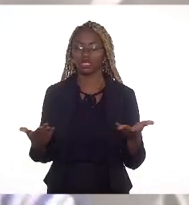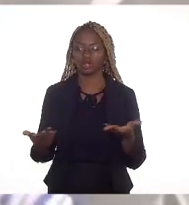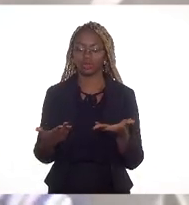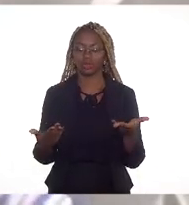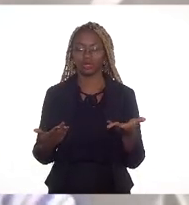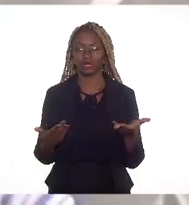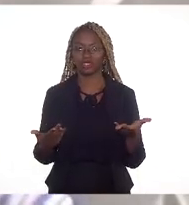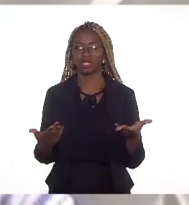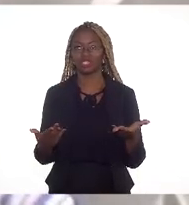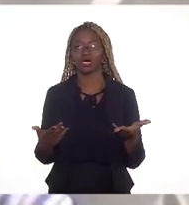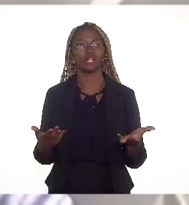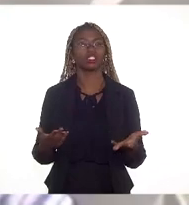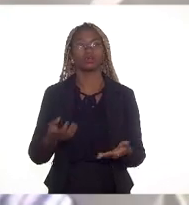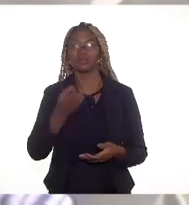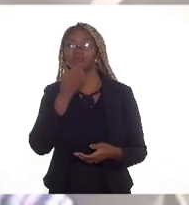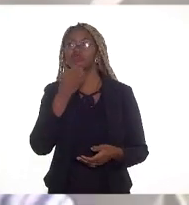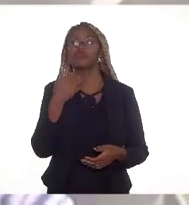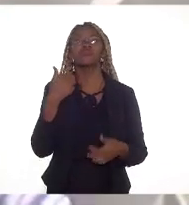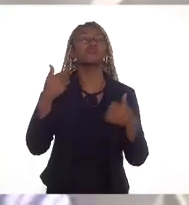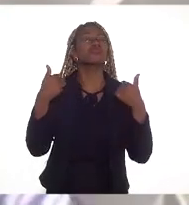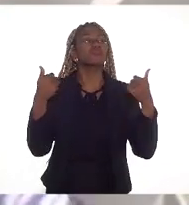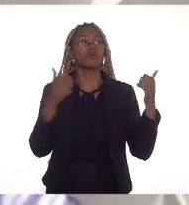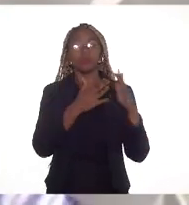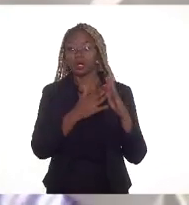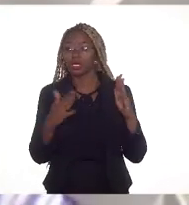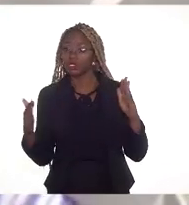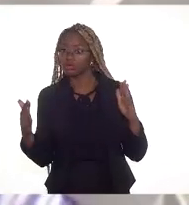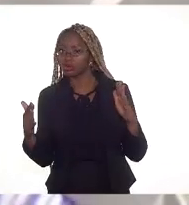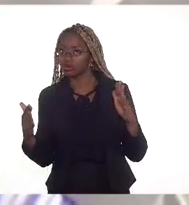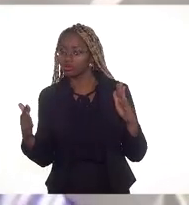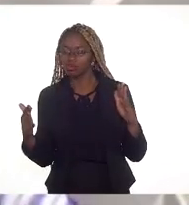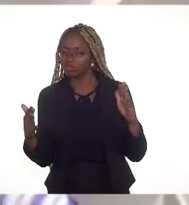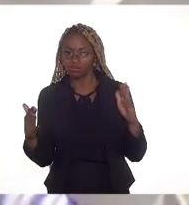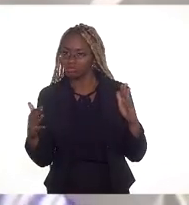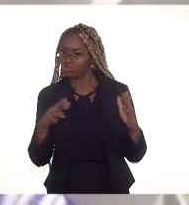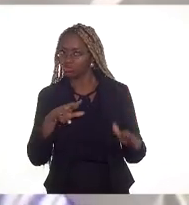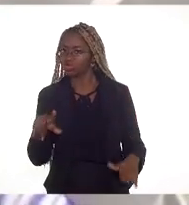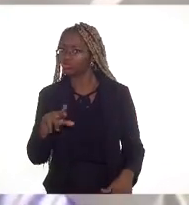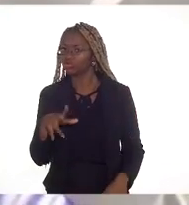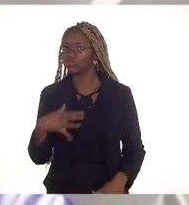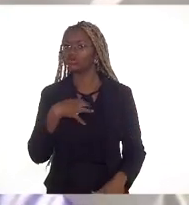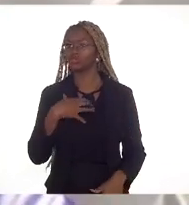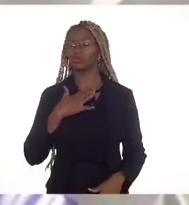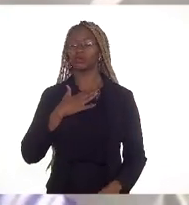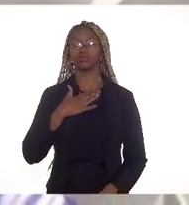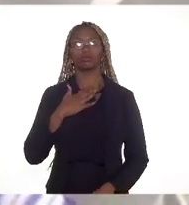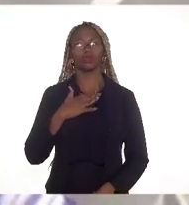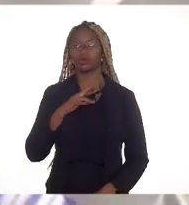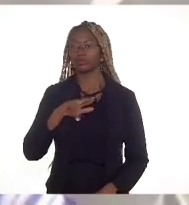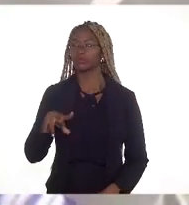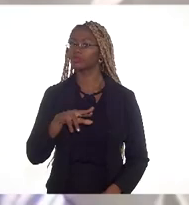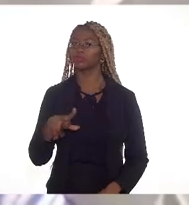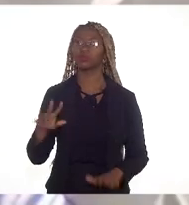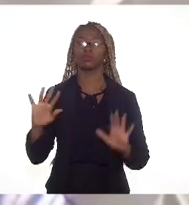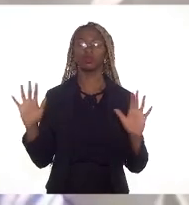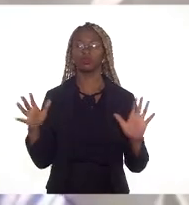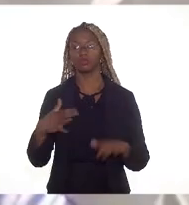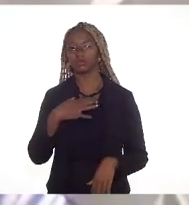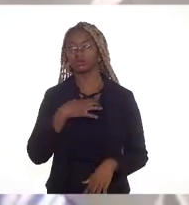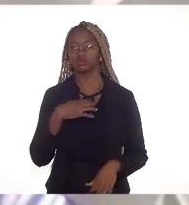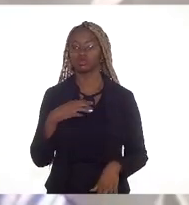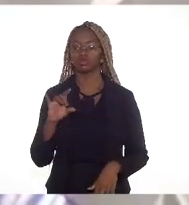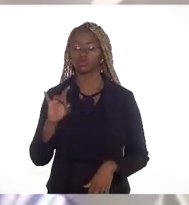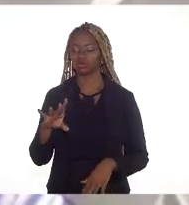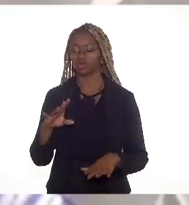né, de bons tempos, esse não é o sentimento que eu trago. É um sentimento que só estamos